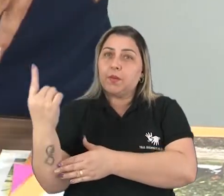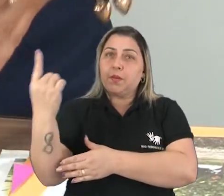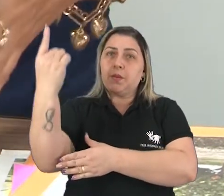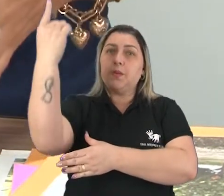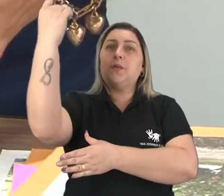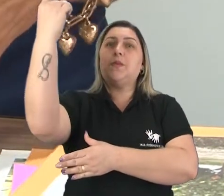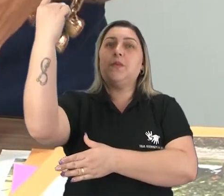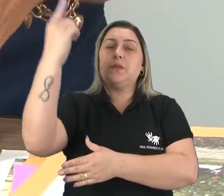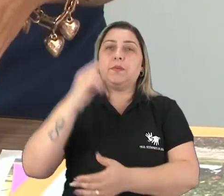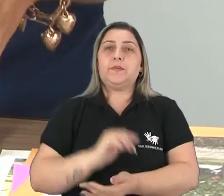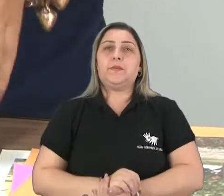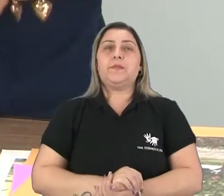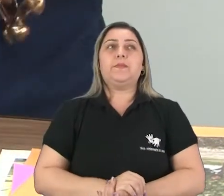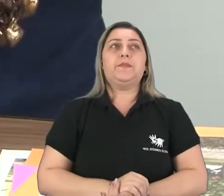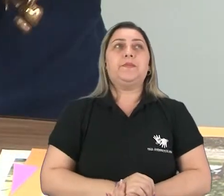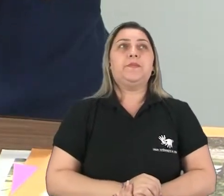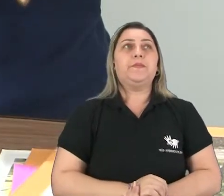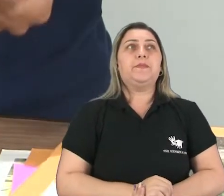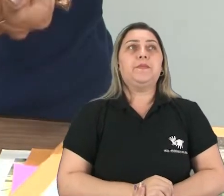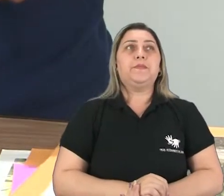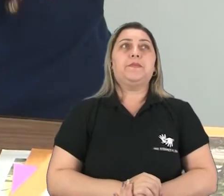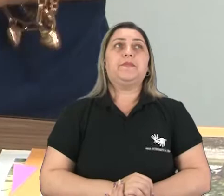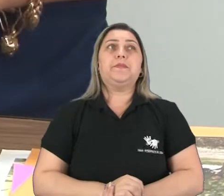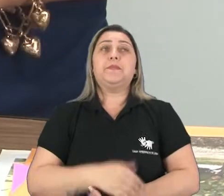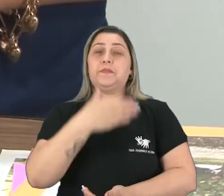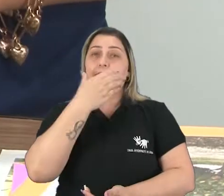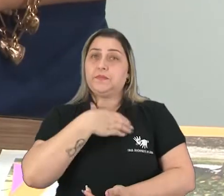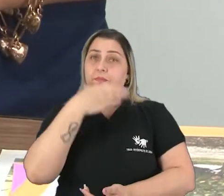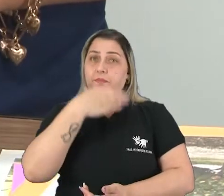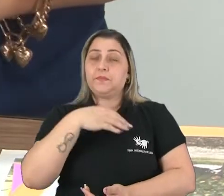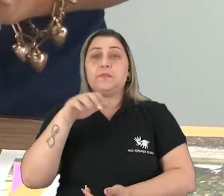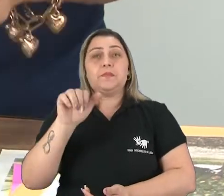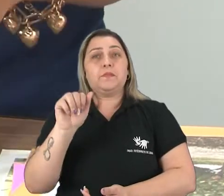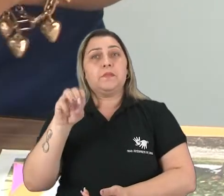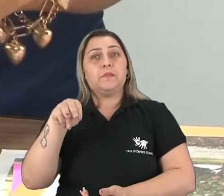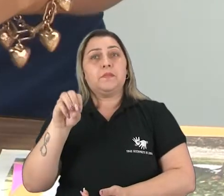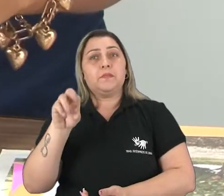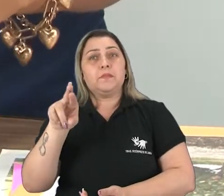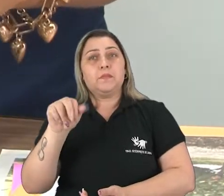ficar enorme, bem grande. E vai dar os frutos que é a amora.